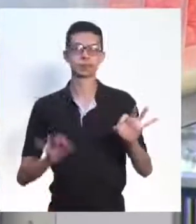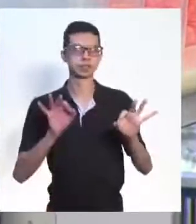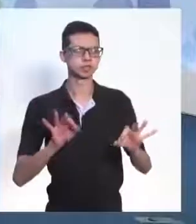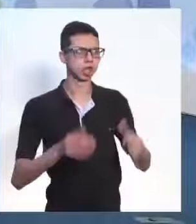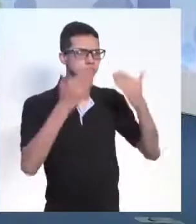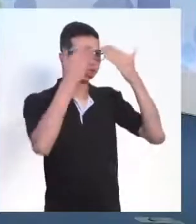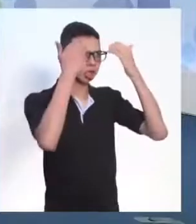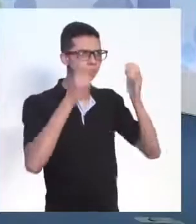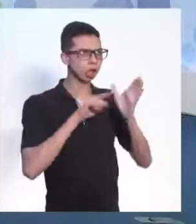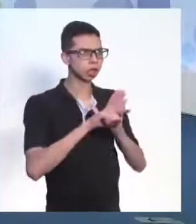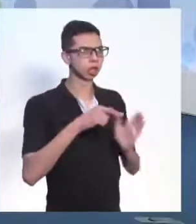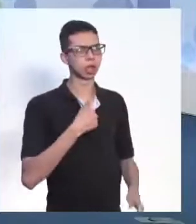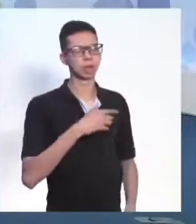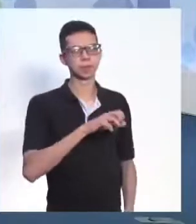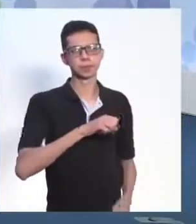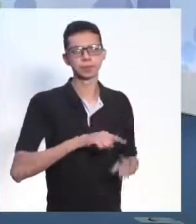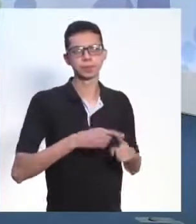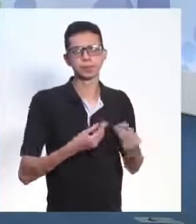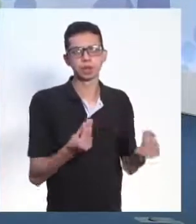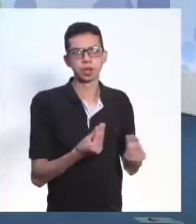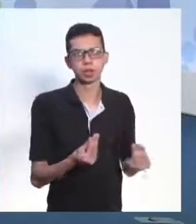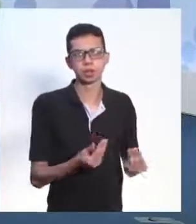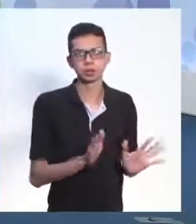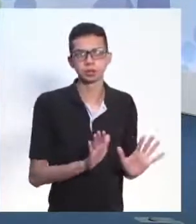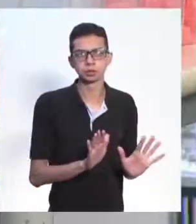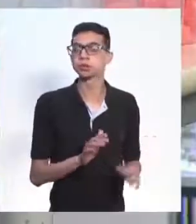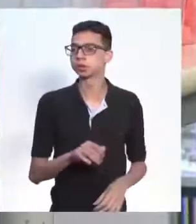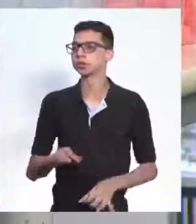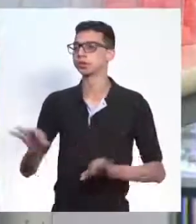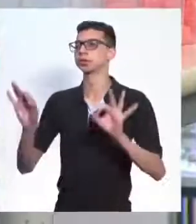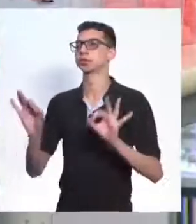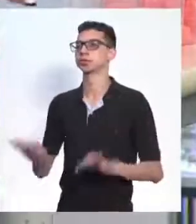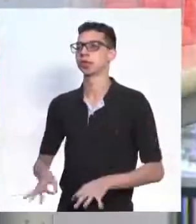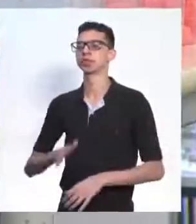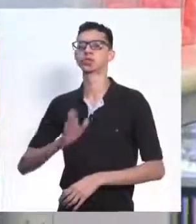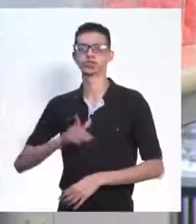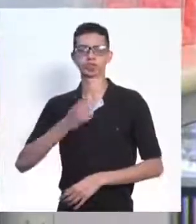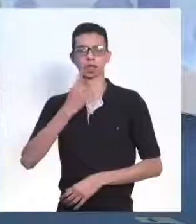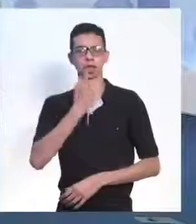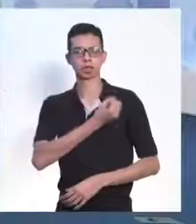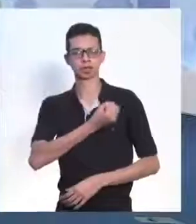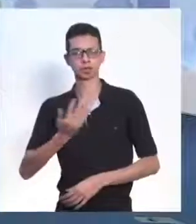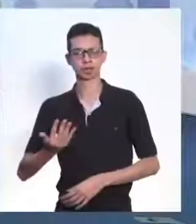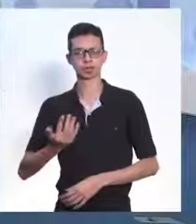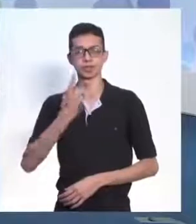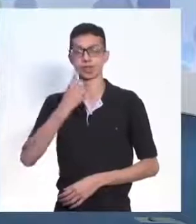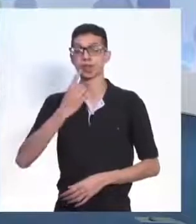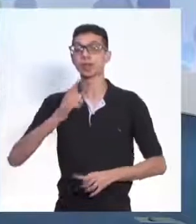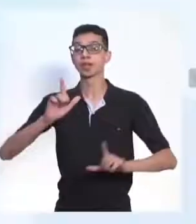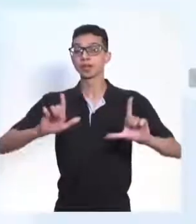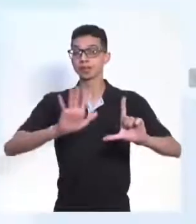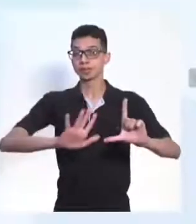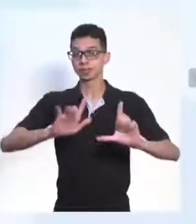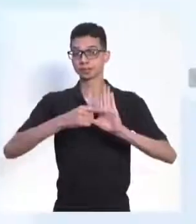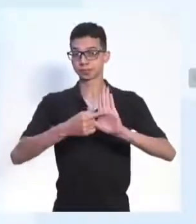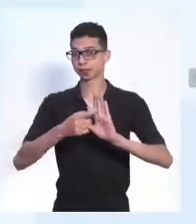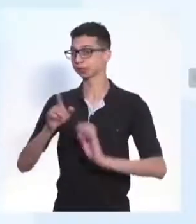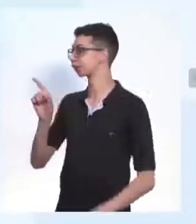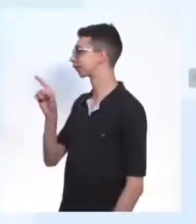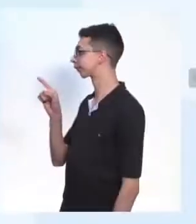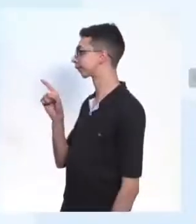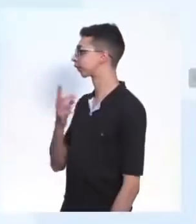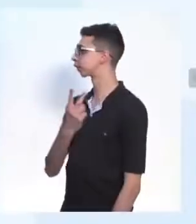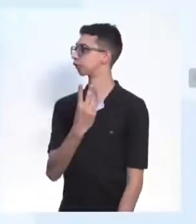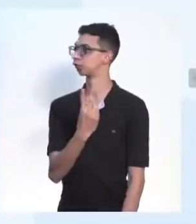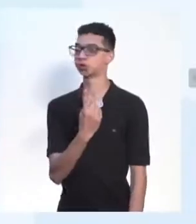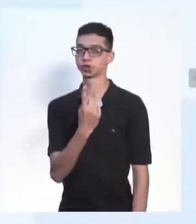Jonas? Eu peguei dessa vez de novo? Tá certo aí, ó. A gente anotou até antes aí os valores, ó. Pode colocar na tela para eles, diretor? Então tem